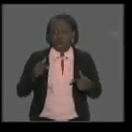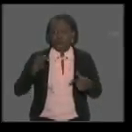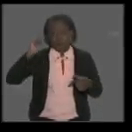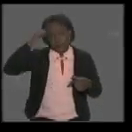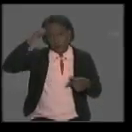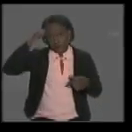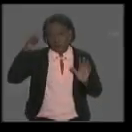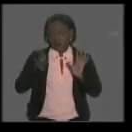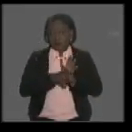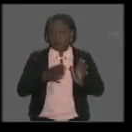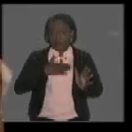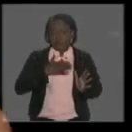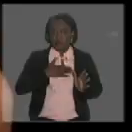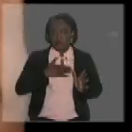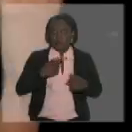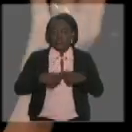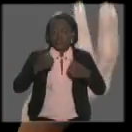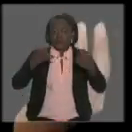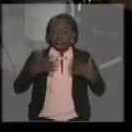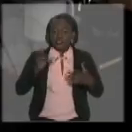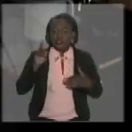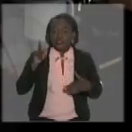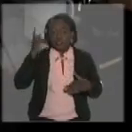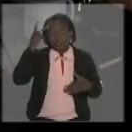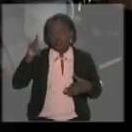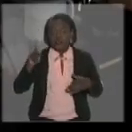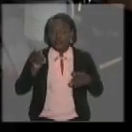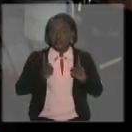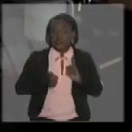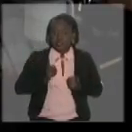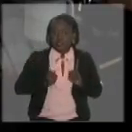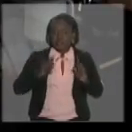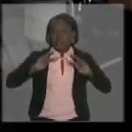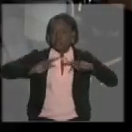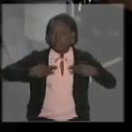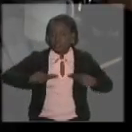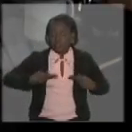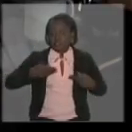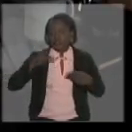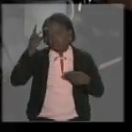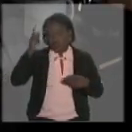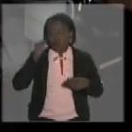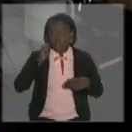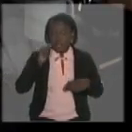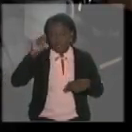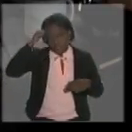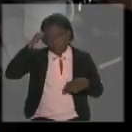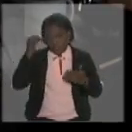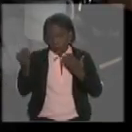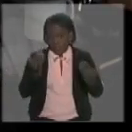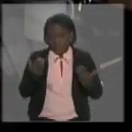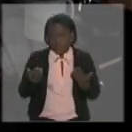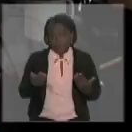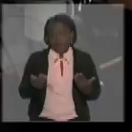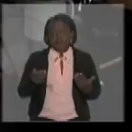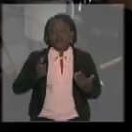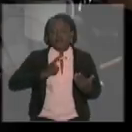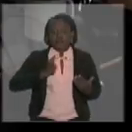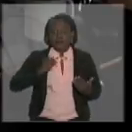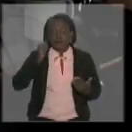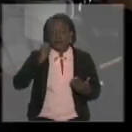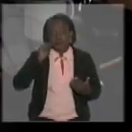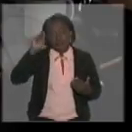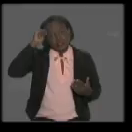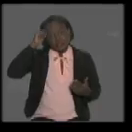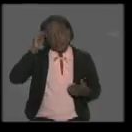de negritude, porque quando a gente fala só de questão trans e de mulher trans em relação à mulher negra, por exemplo, a gente tem mulher